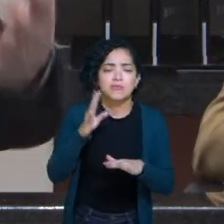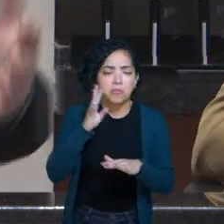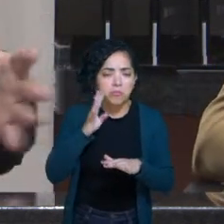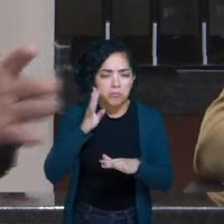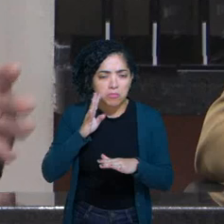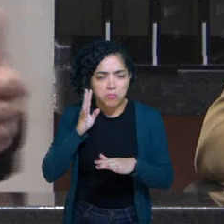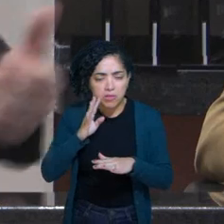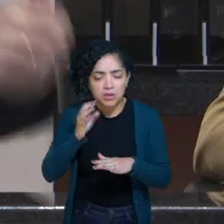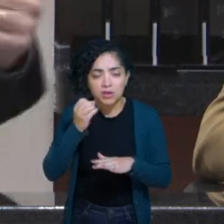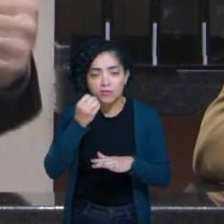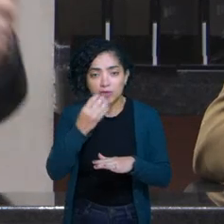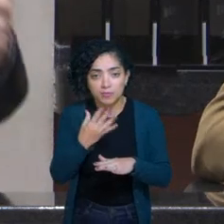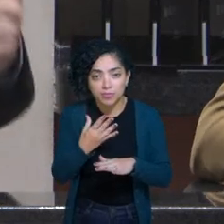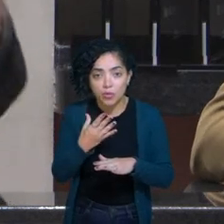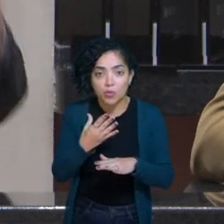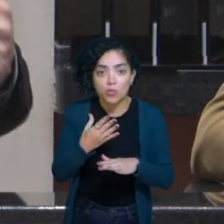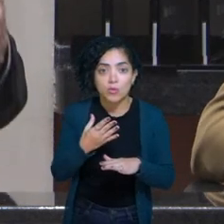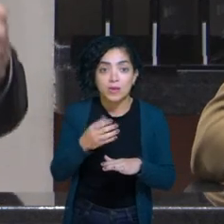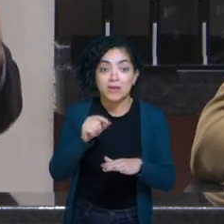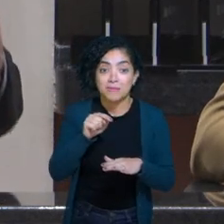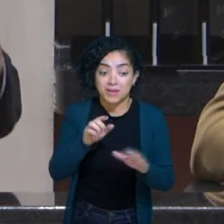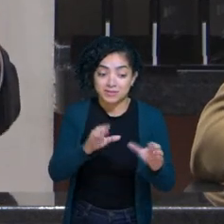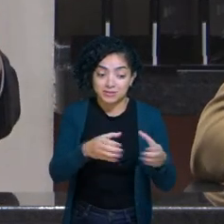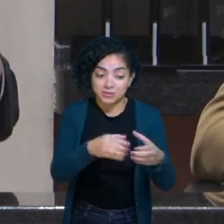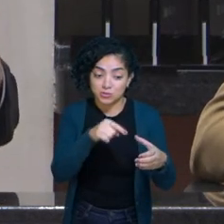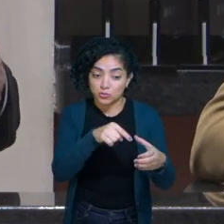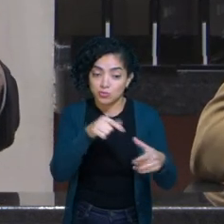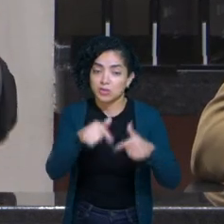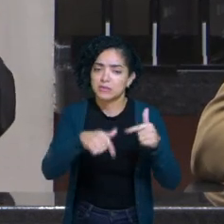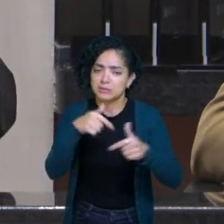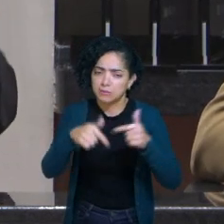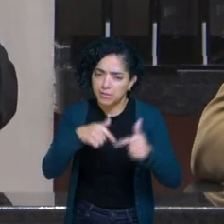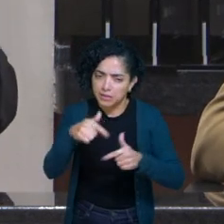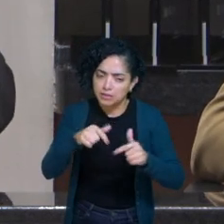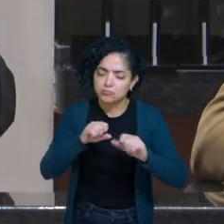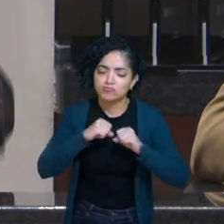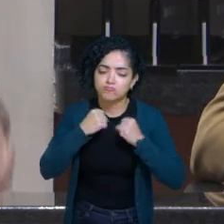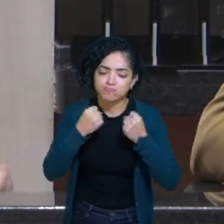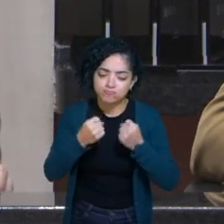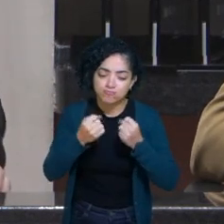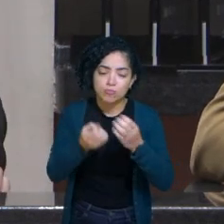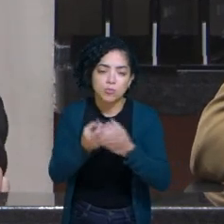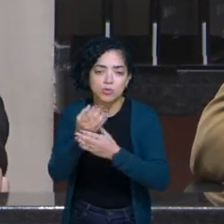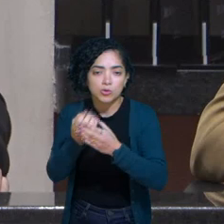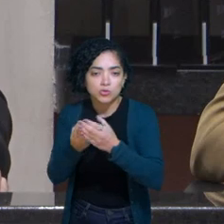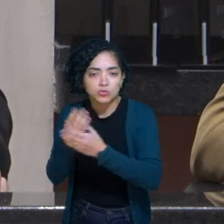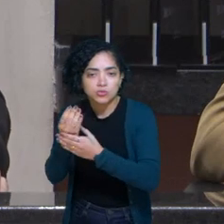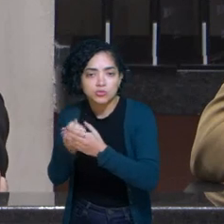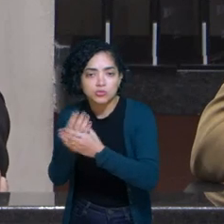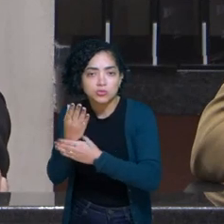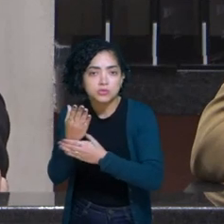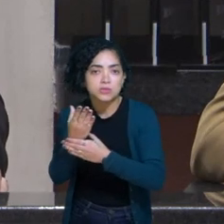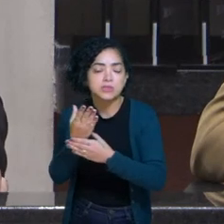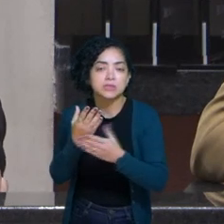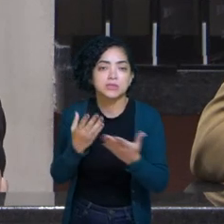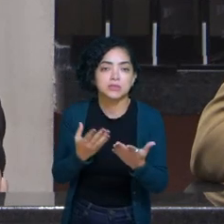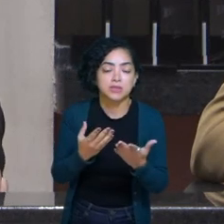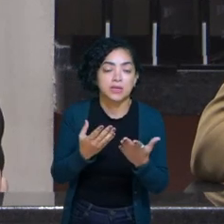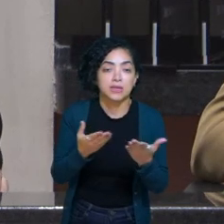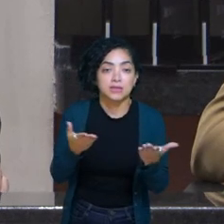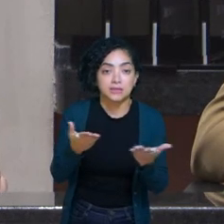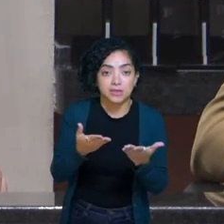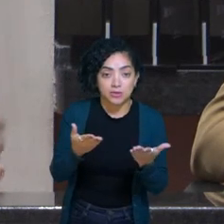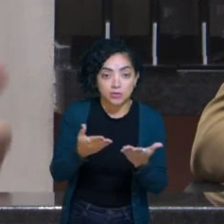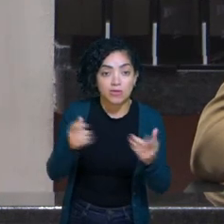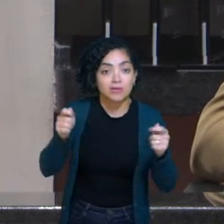a gente viu esse grupo ficou na retaguarda trabalhando intensamente para produzir esse relato que agora ele é